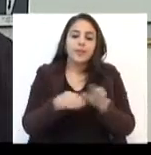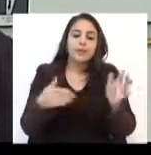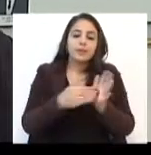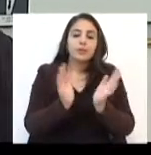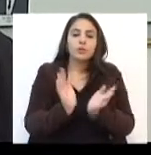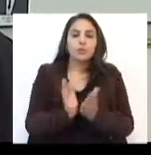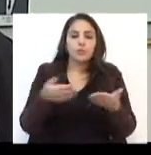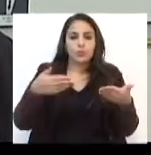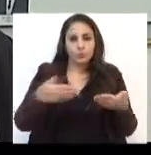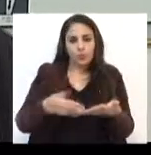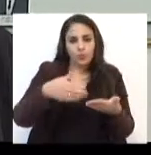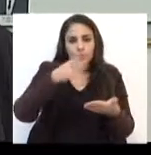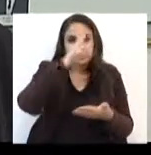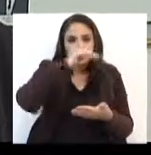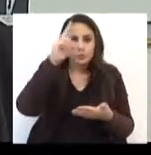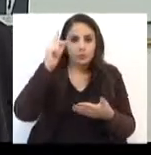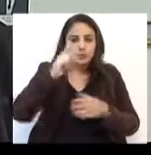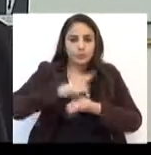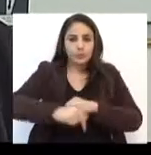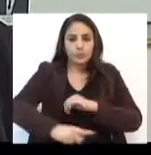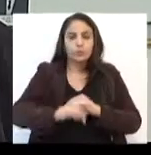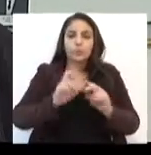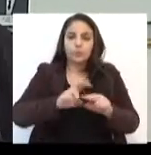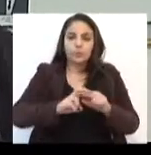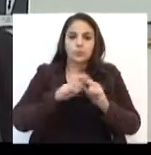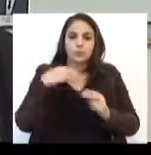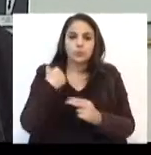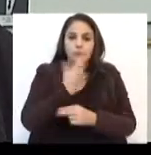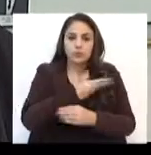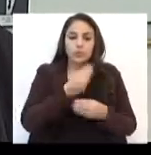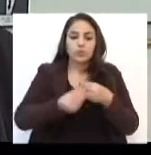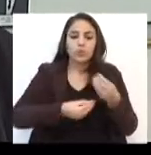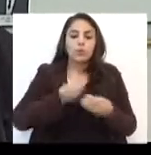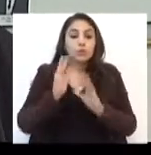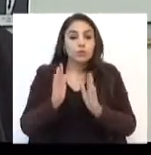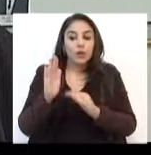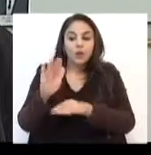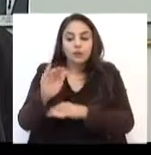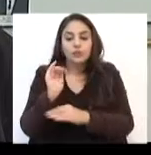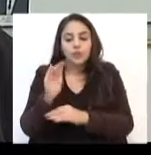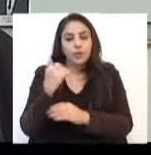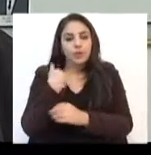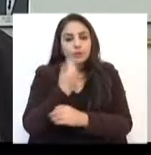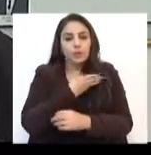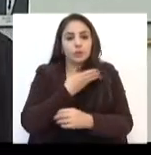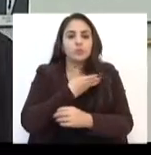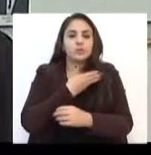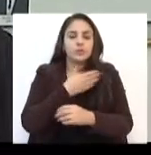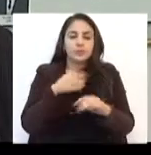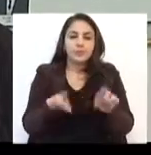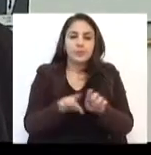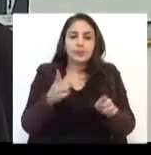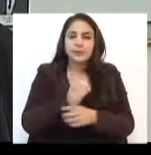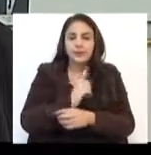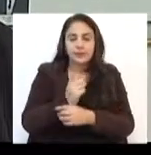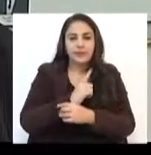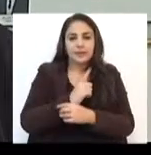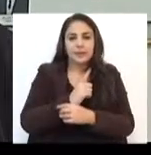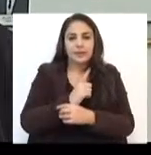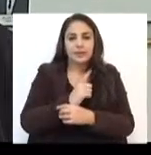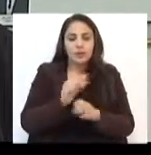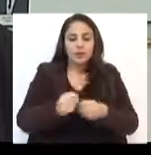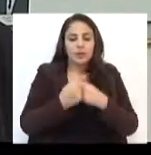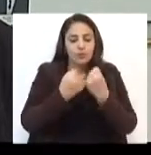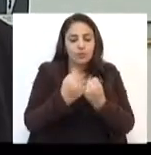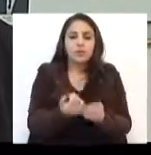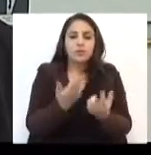Fórum Municipal de Passo Fundo. Então nós, como fomos procurados, no sentido de darmos aqui um